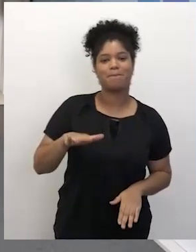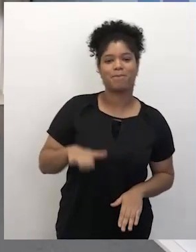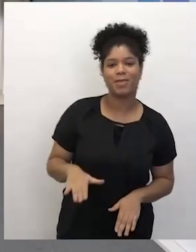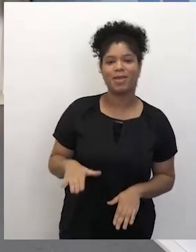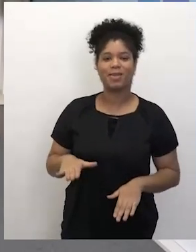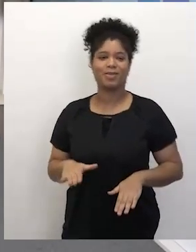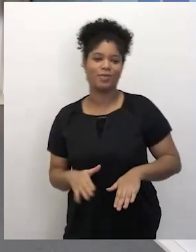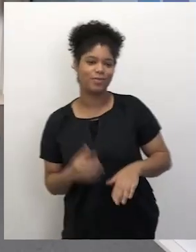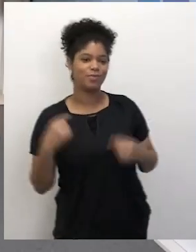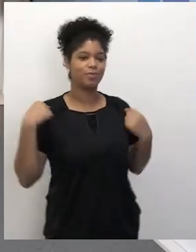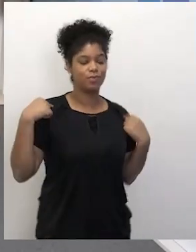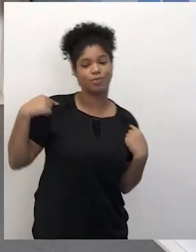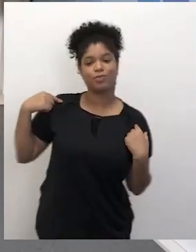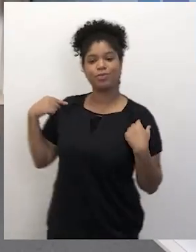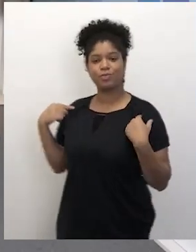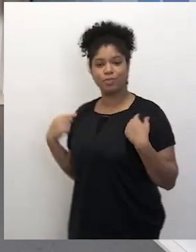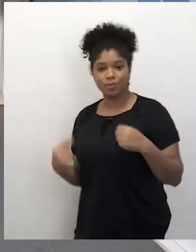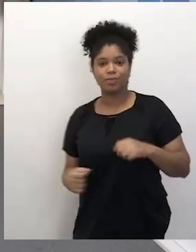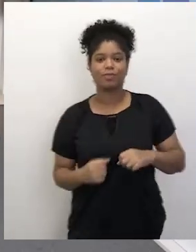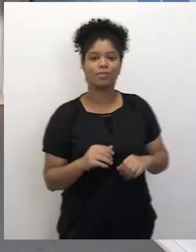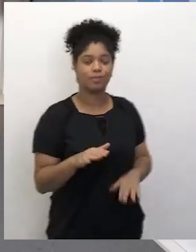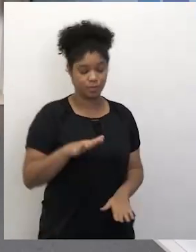E ginga atrás.